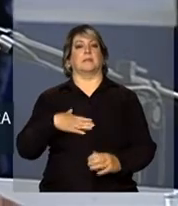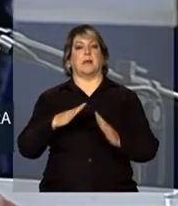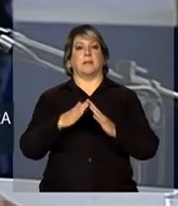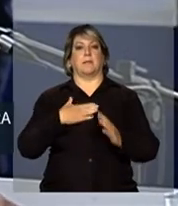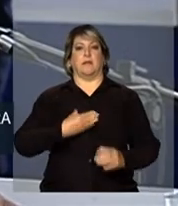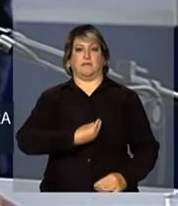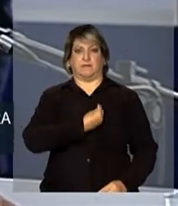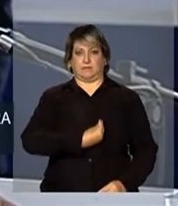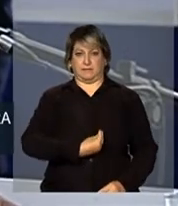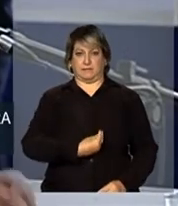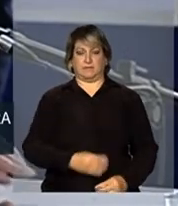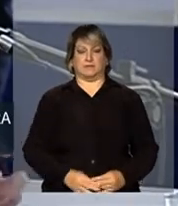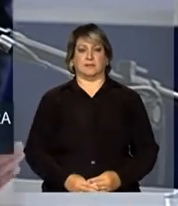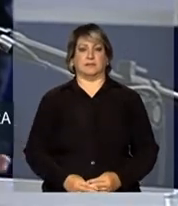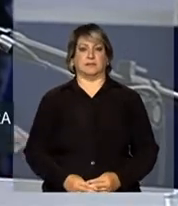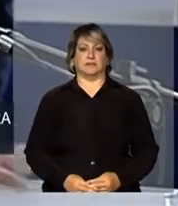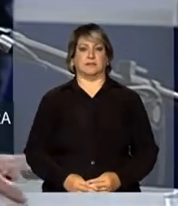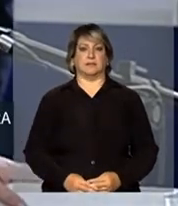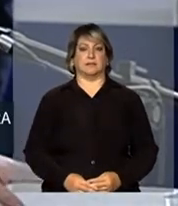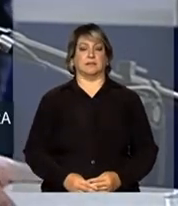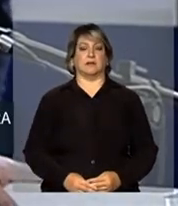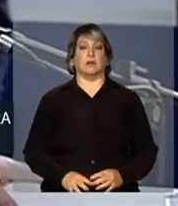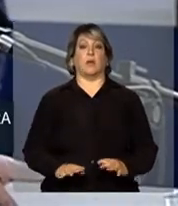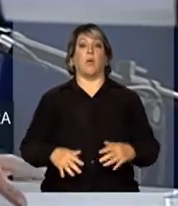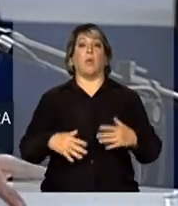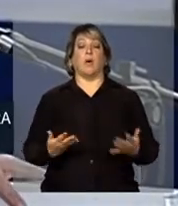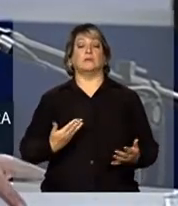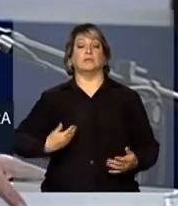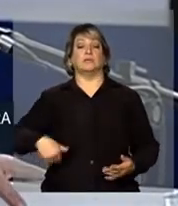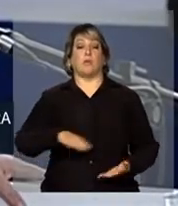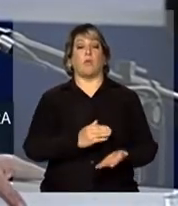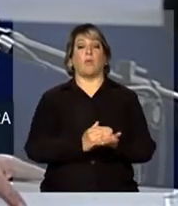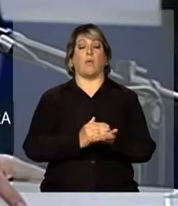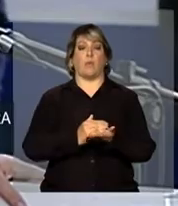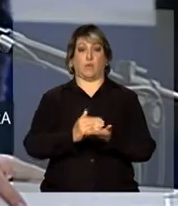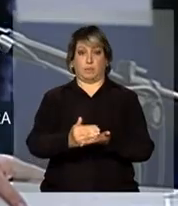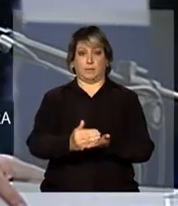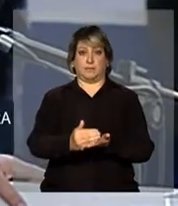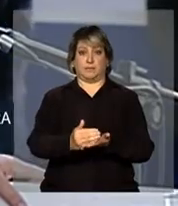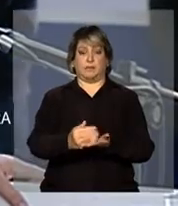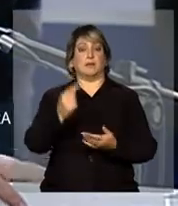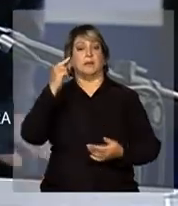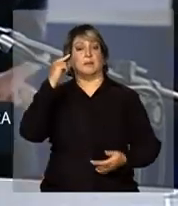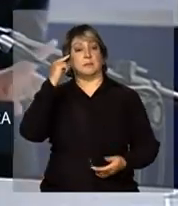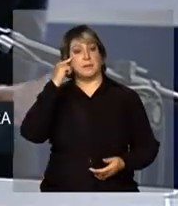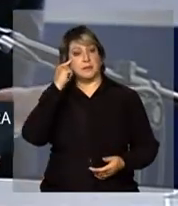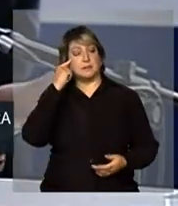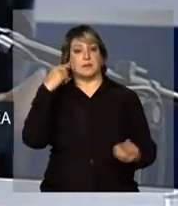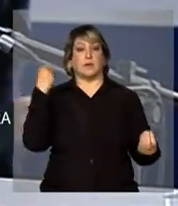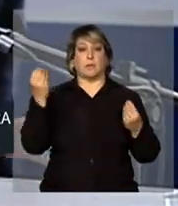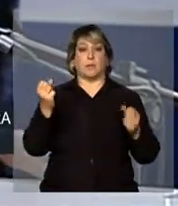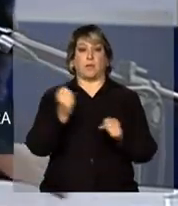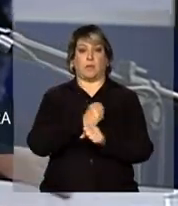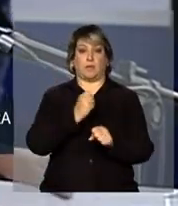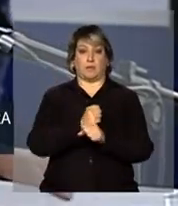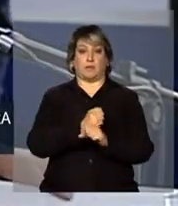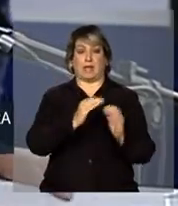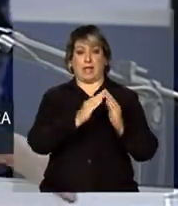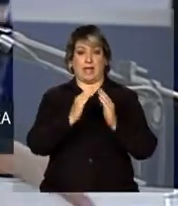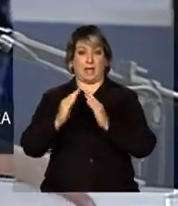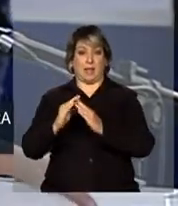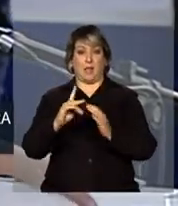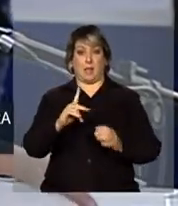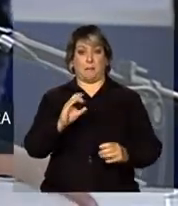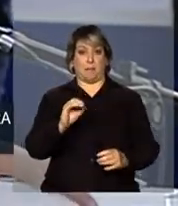Casa Minha Vida. Quando nós começamos a pensar em construir casas